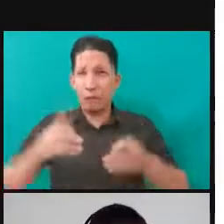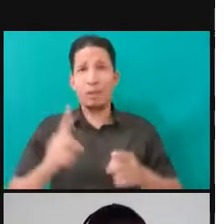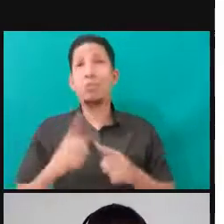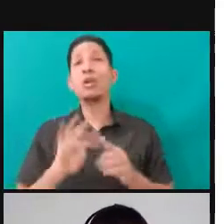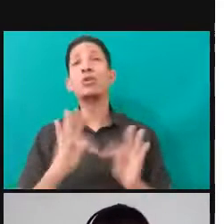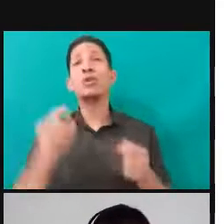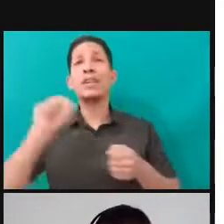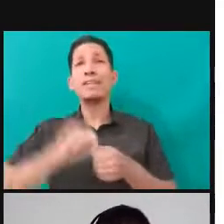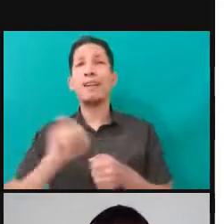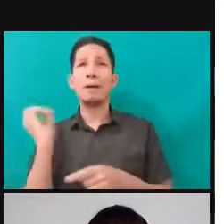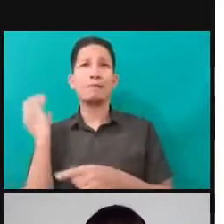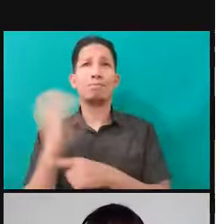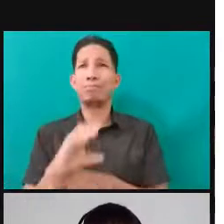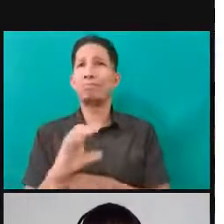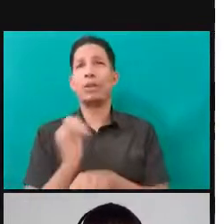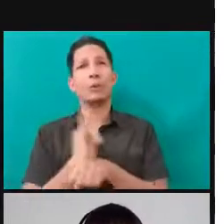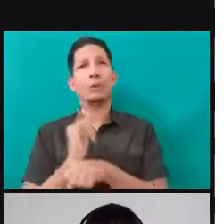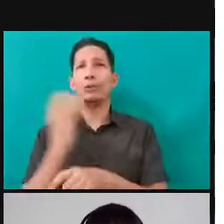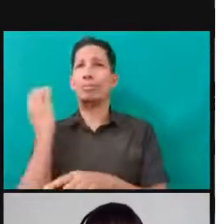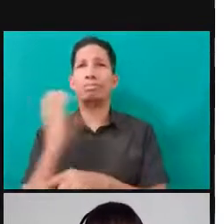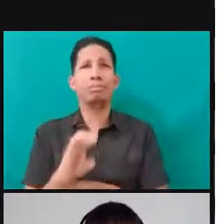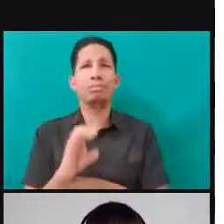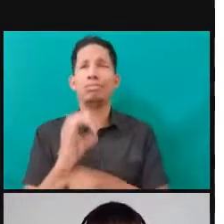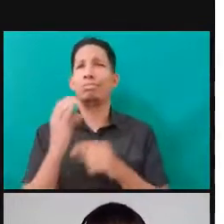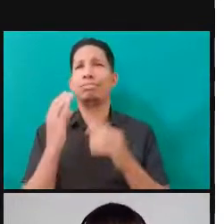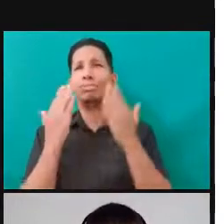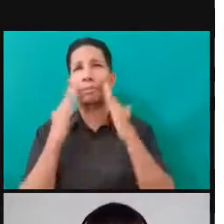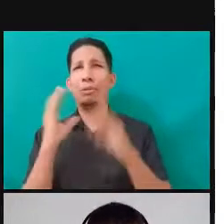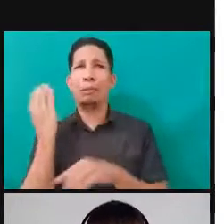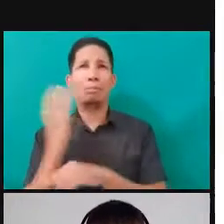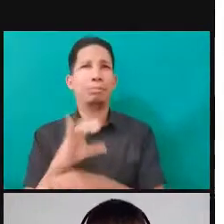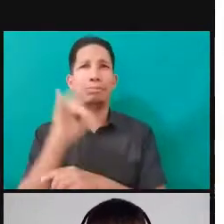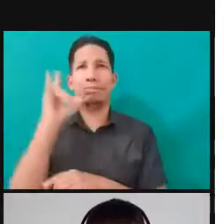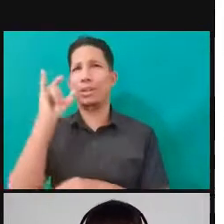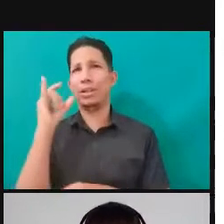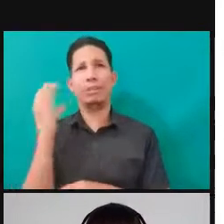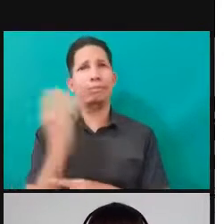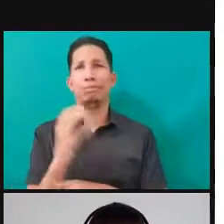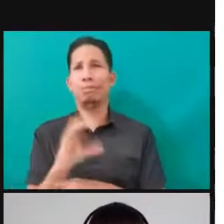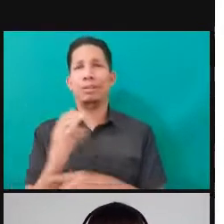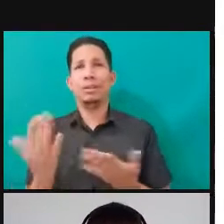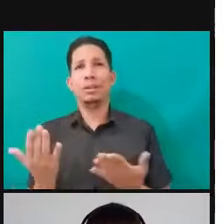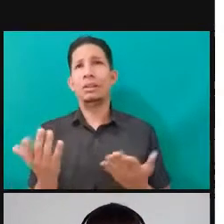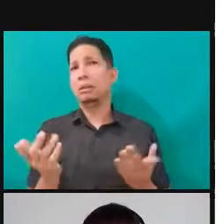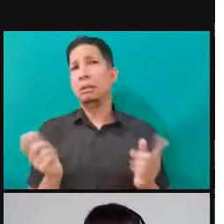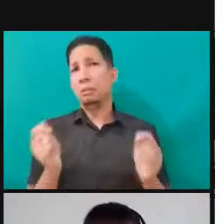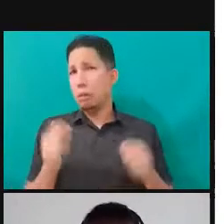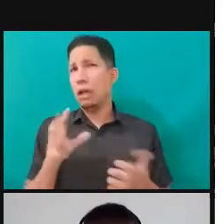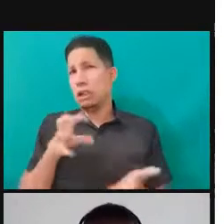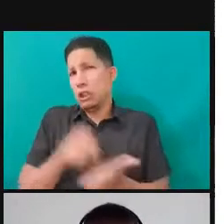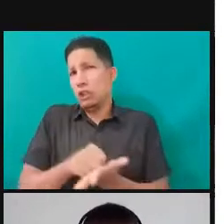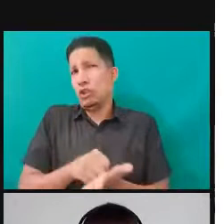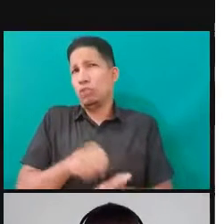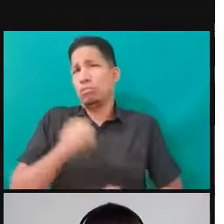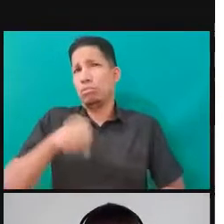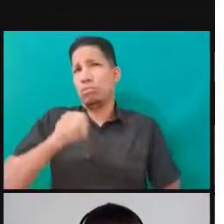o Facebook, vai para o Instagram, e então a possibilidade de registro não é mais um